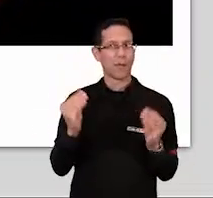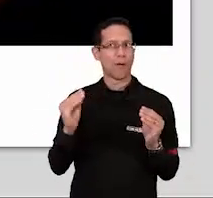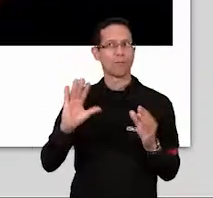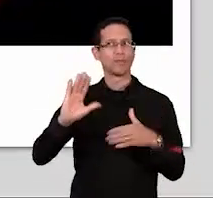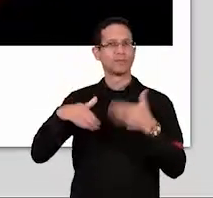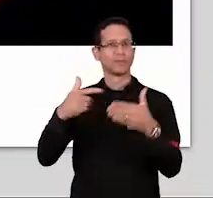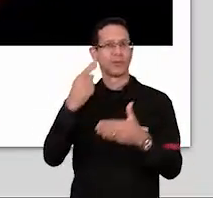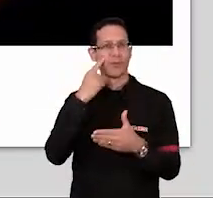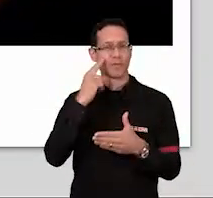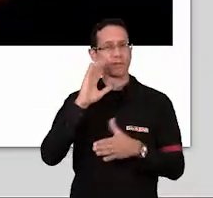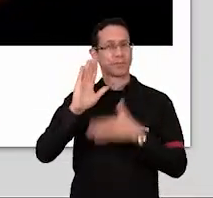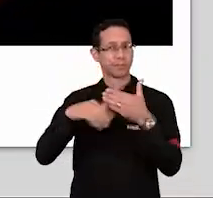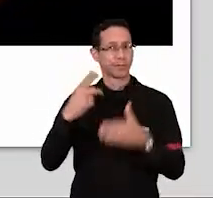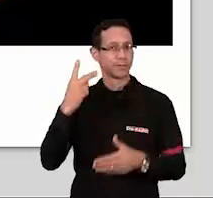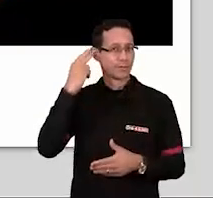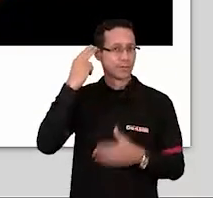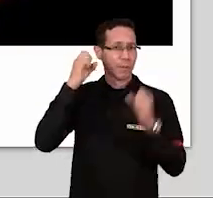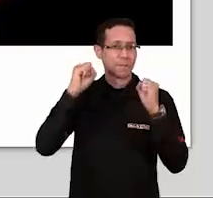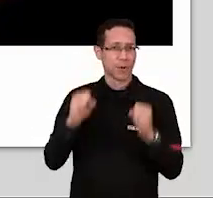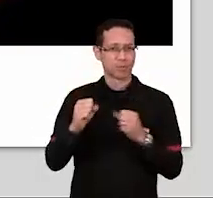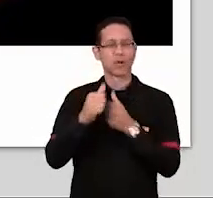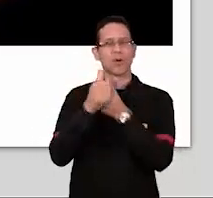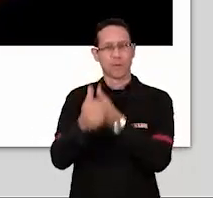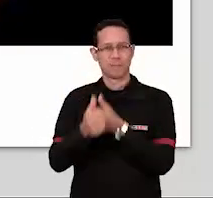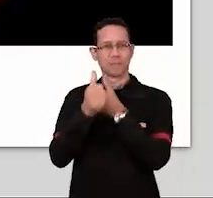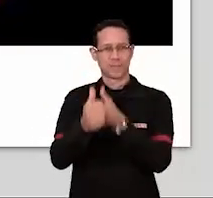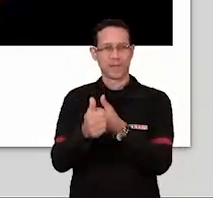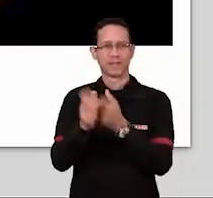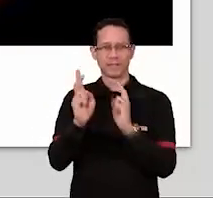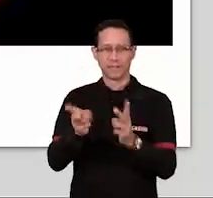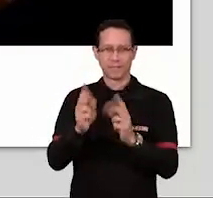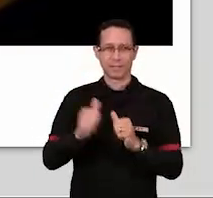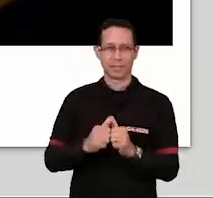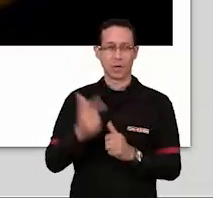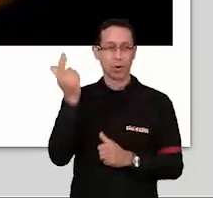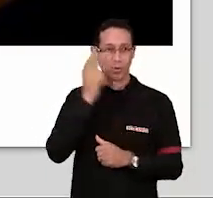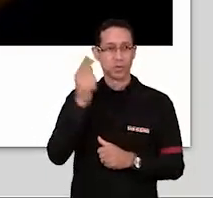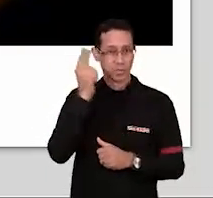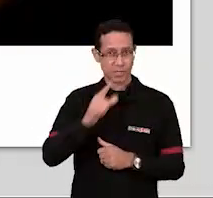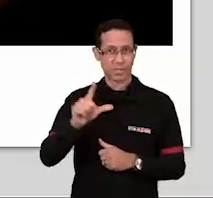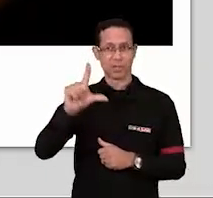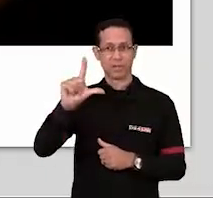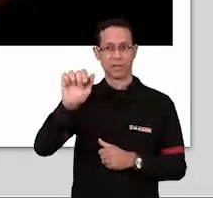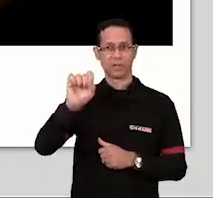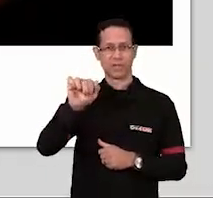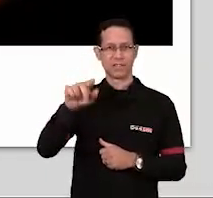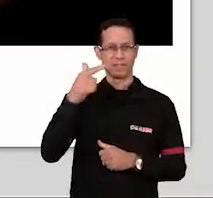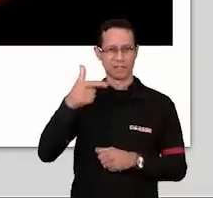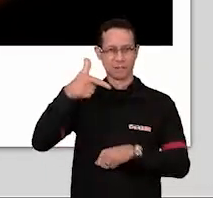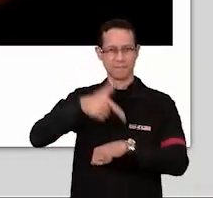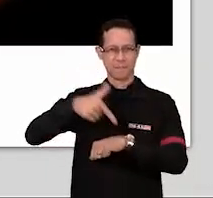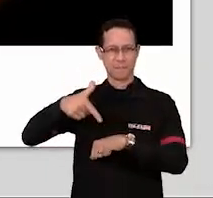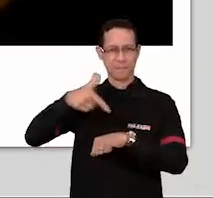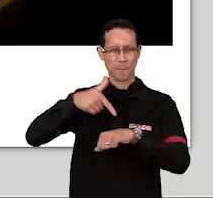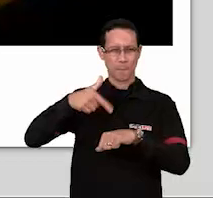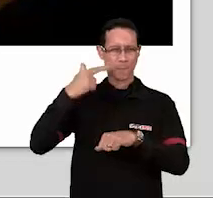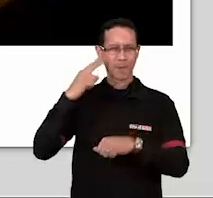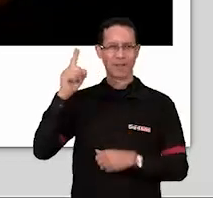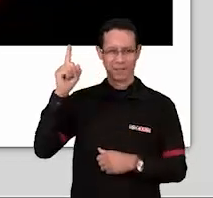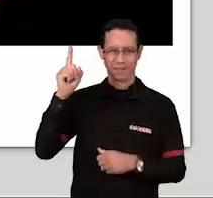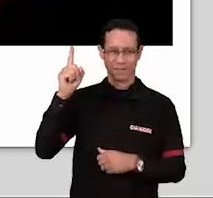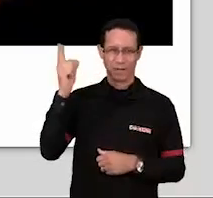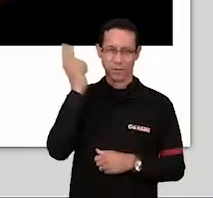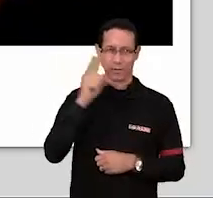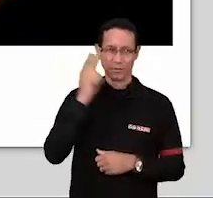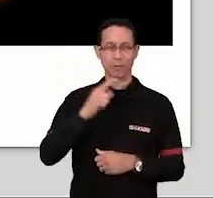gente acabe na cirurgia. Então, eu estou acompanhando, né? Eu abri essa orelha com laser, eu ainda não fiz o retorno desse animal, eu